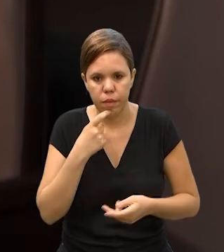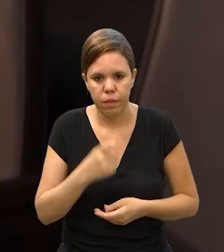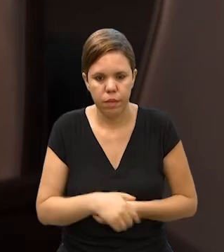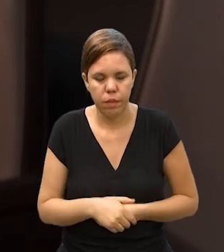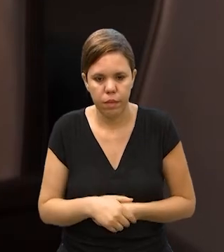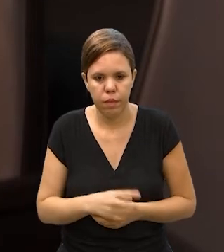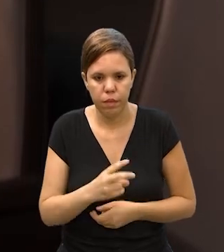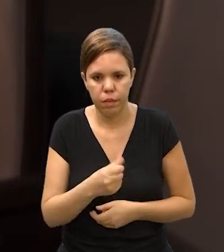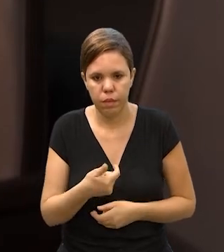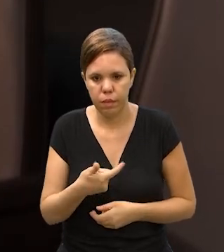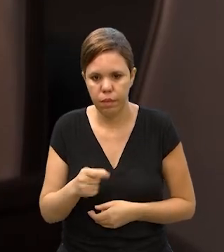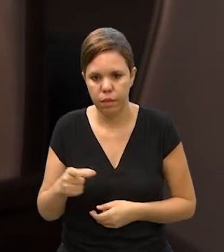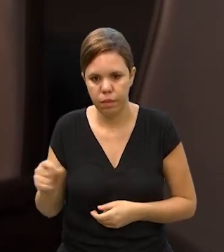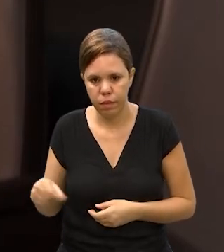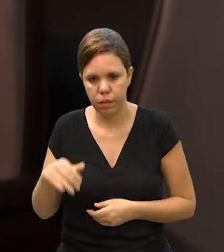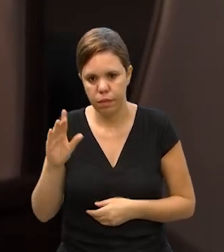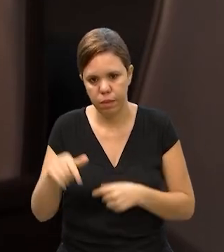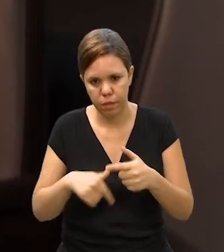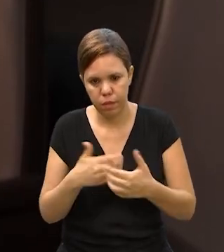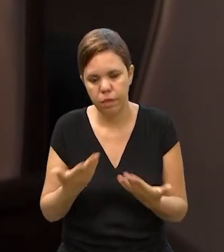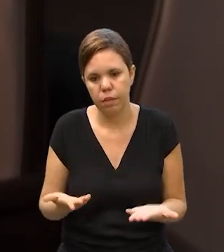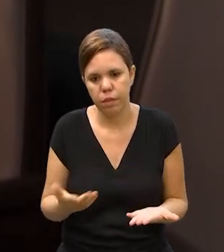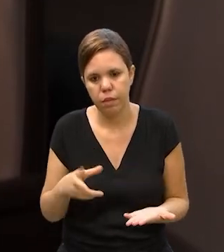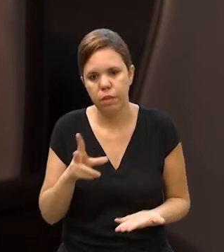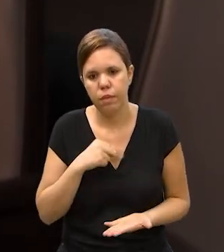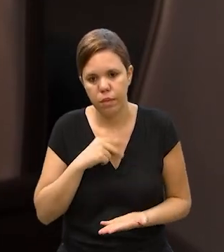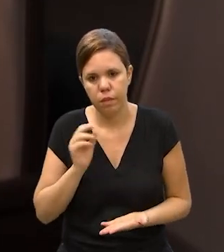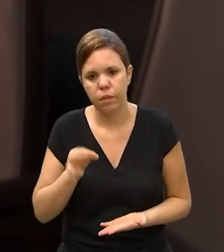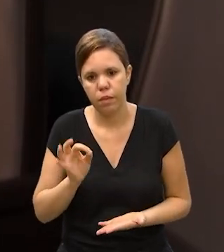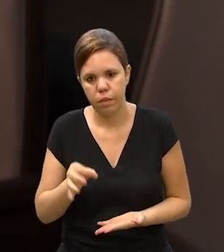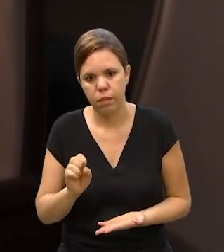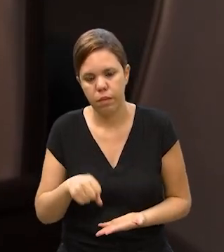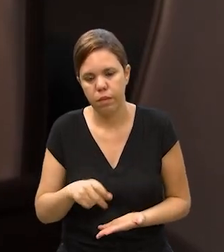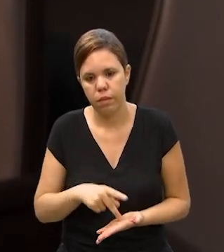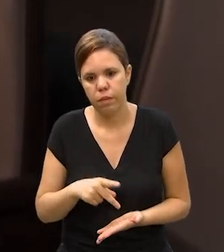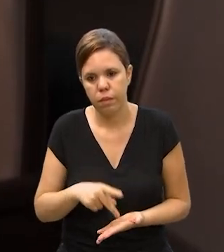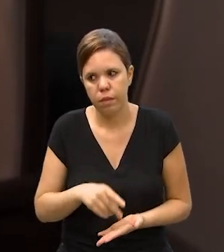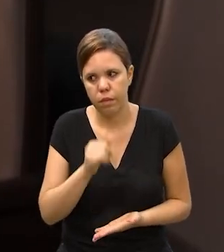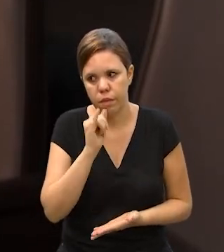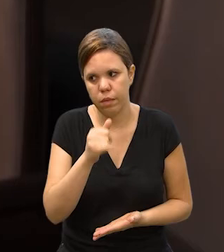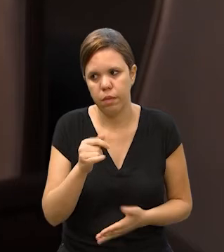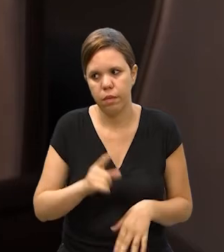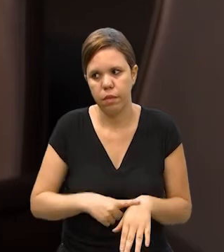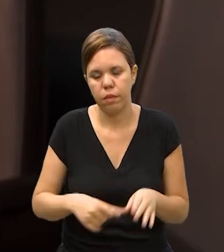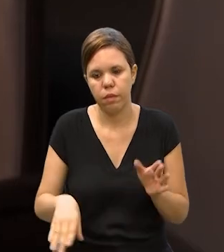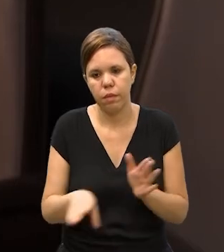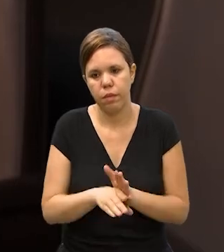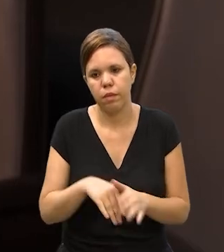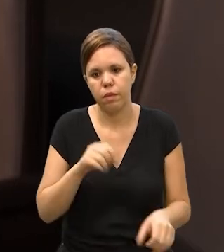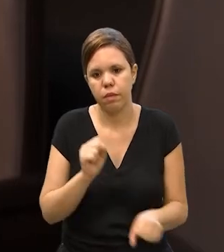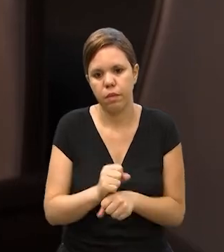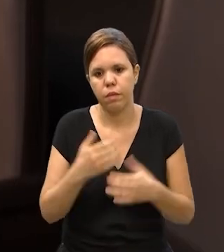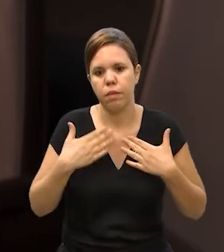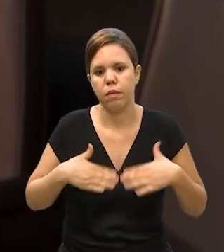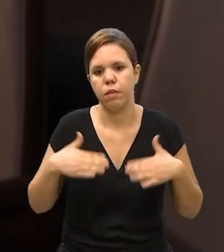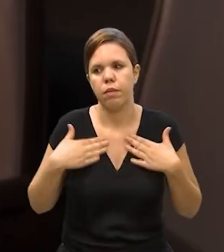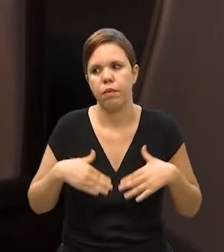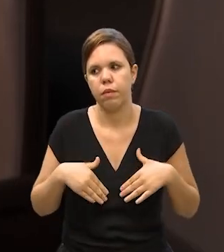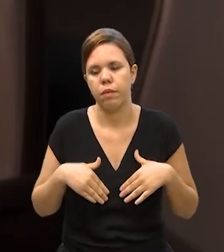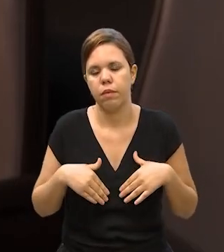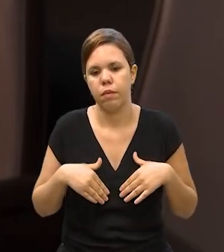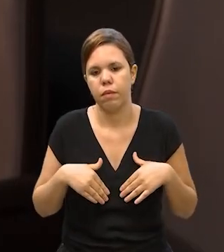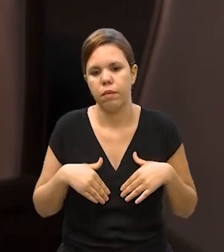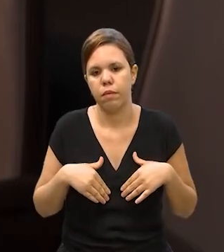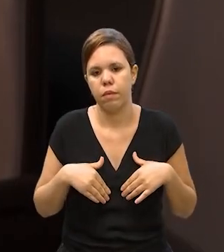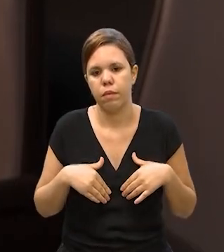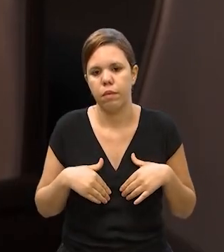Campinas. Para 2020 vem muito mais trabalho aí. Nossa, com certeza. Eu falo que chegou a hora da gente parar, descansar um pouquinho,